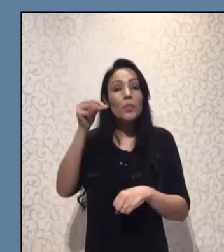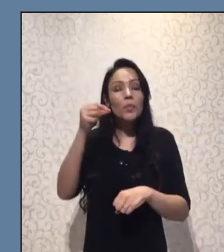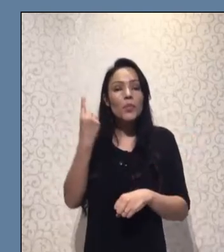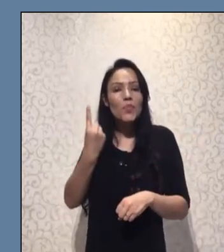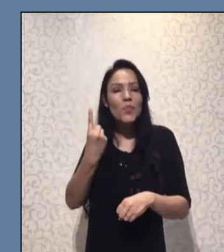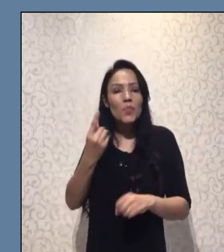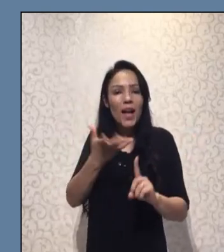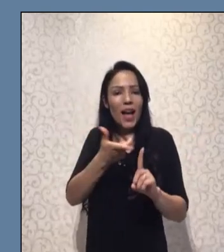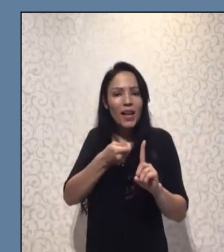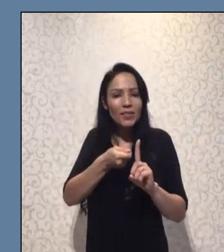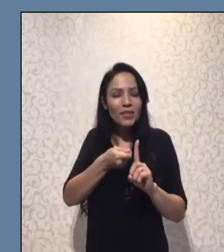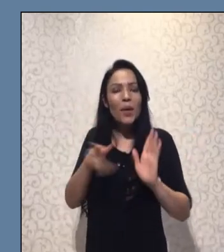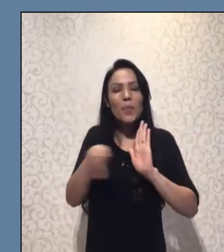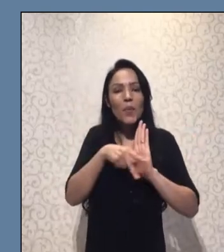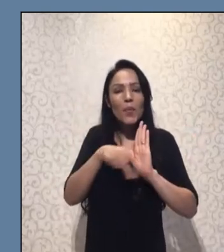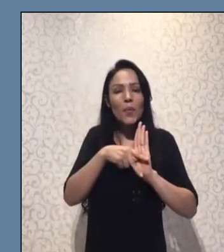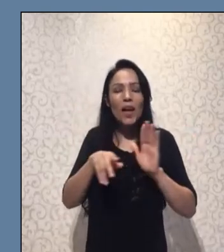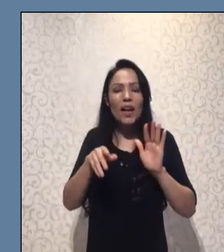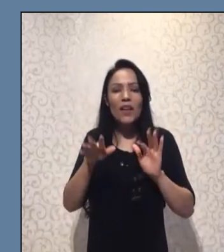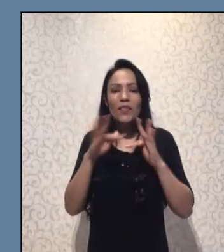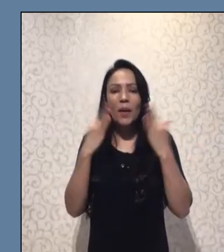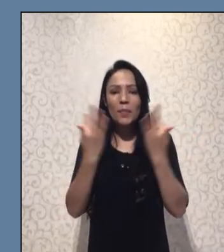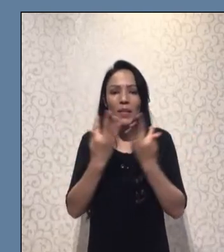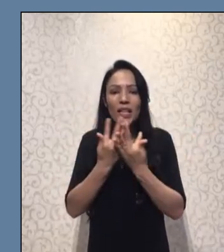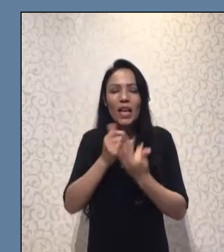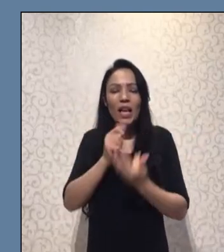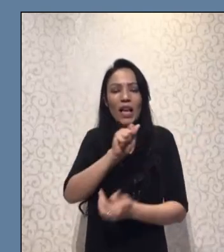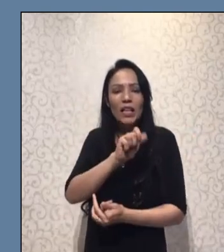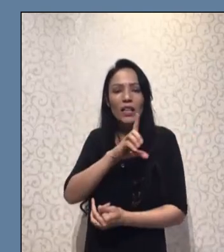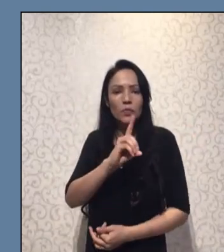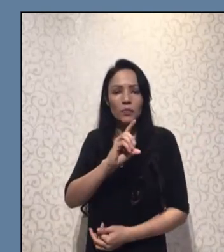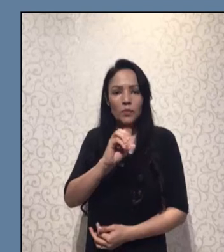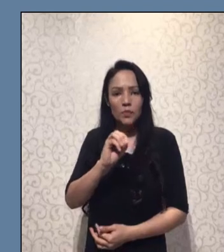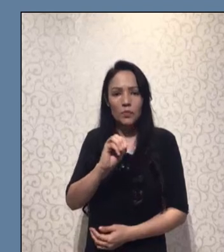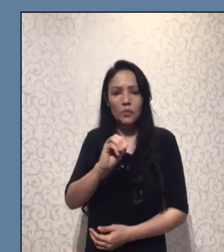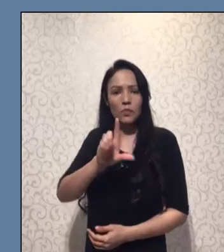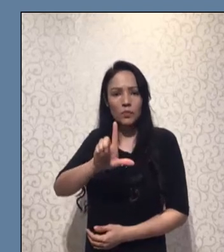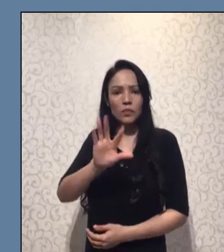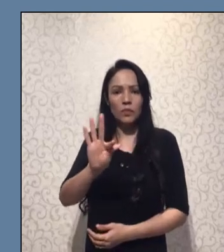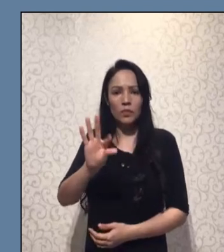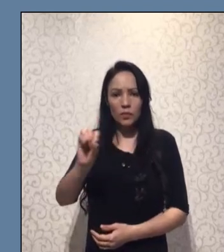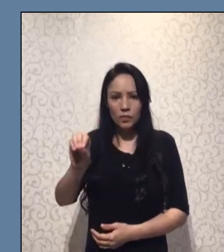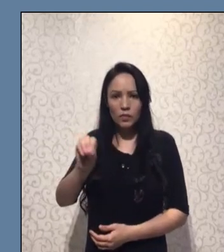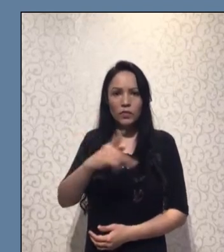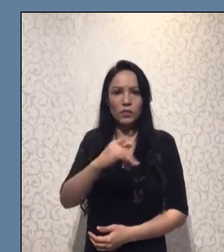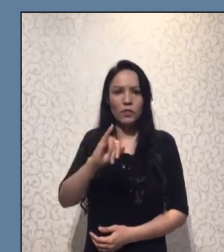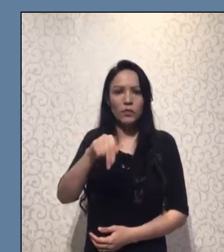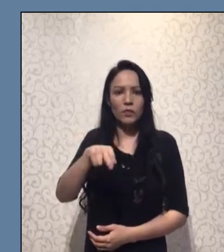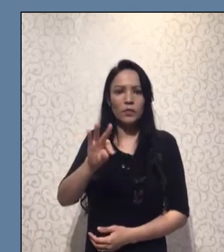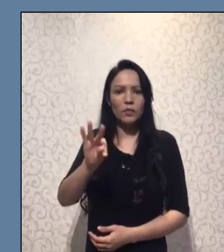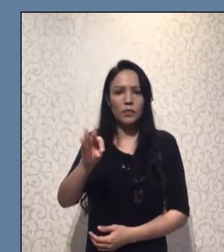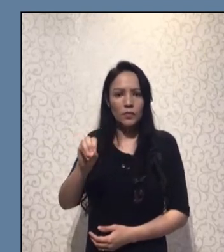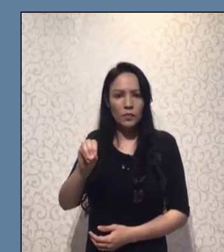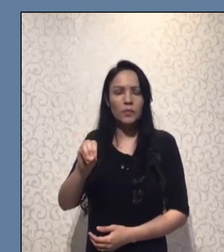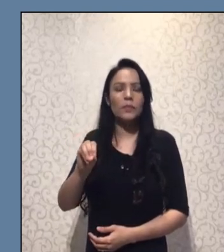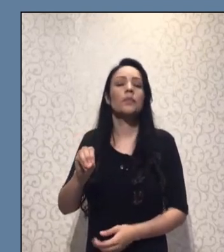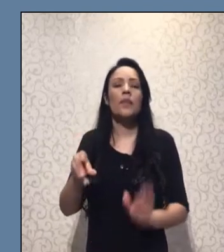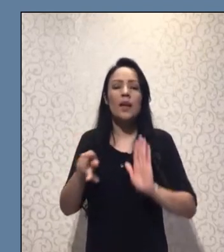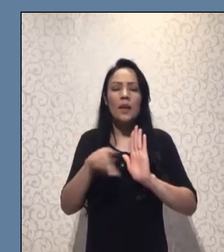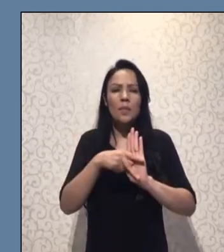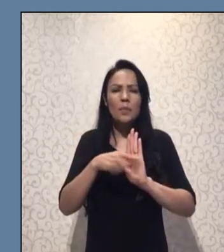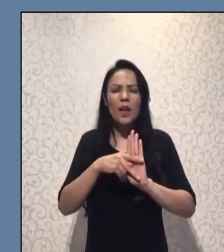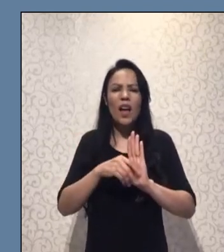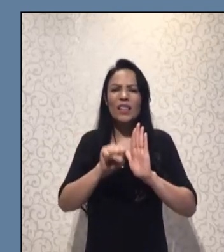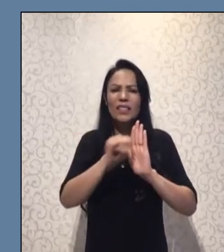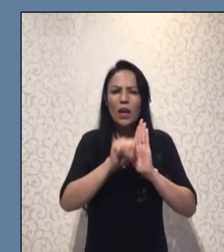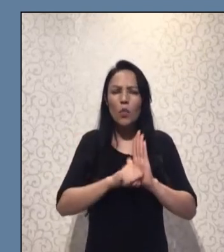da família Adolfo Pinto, que é uma obra muito tradicional do Almeida Júnior, do final do século XIX, que é uma família